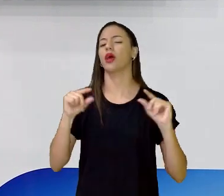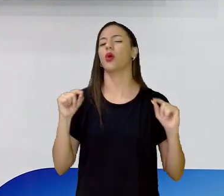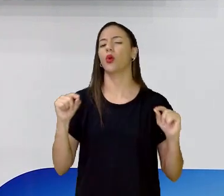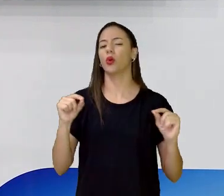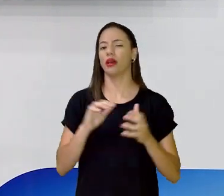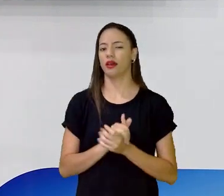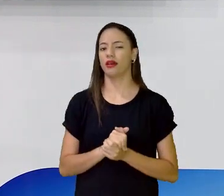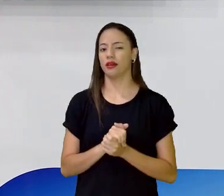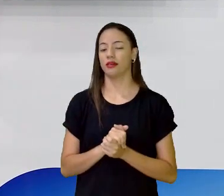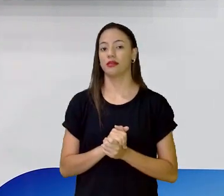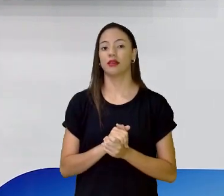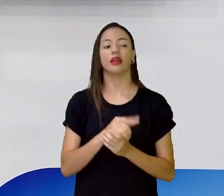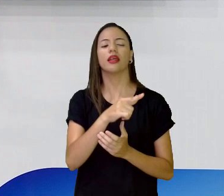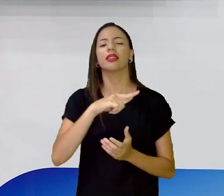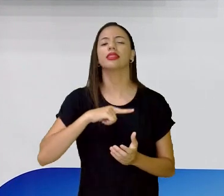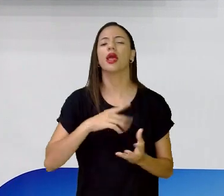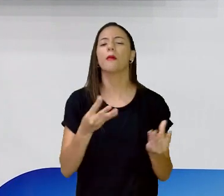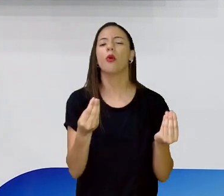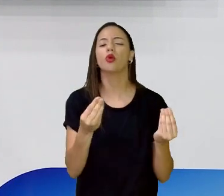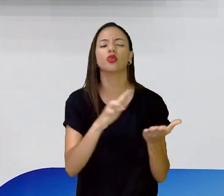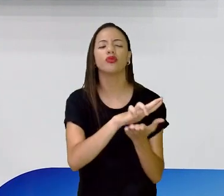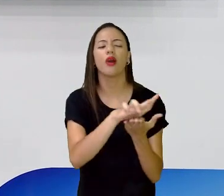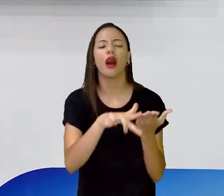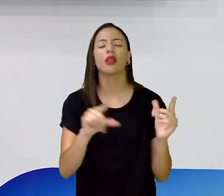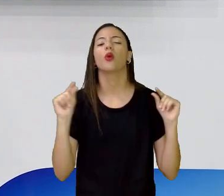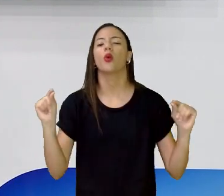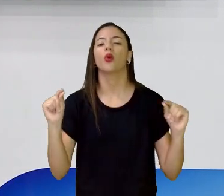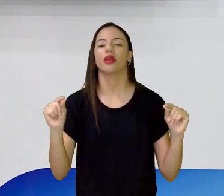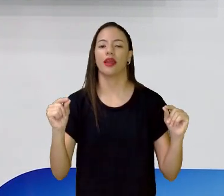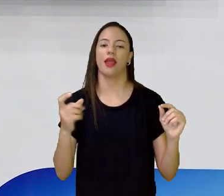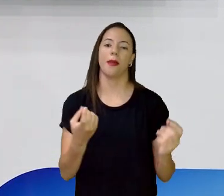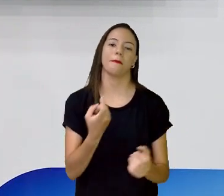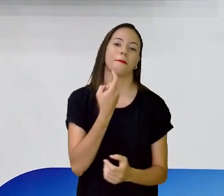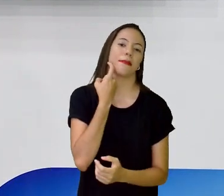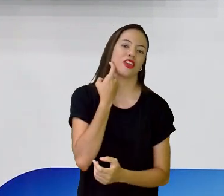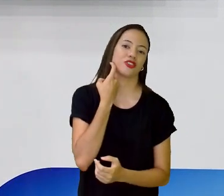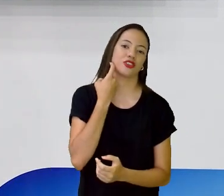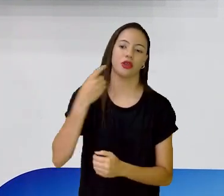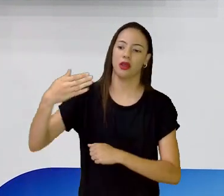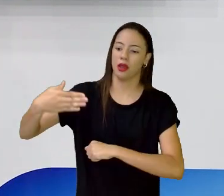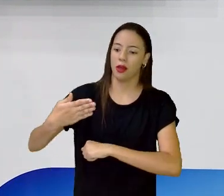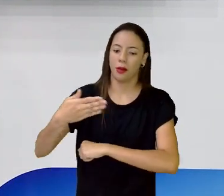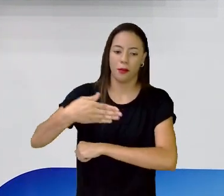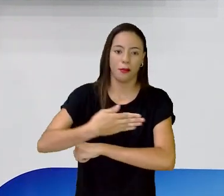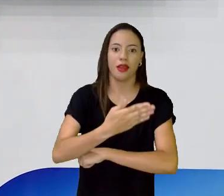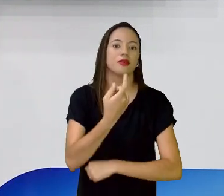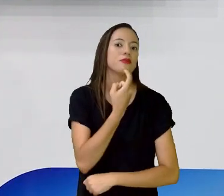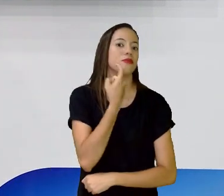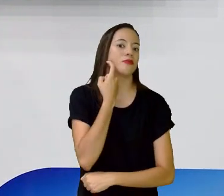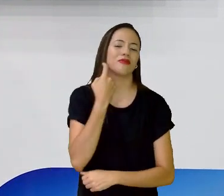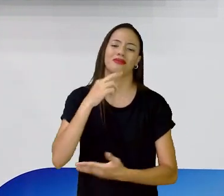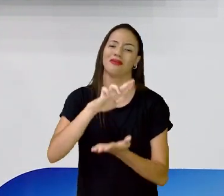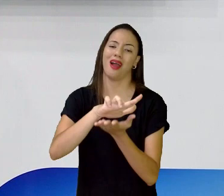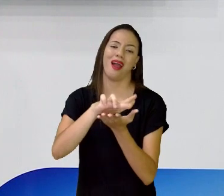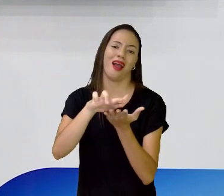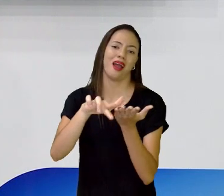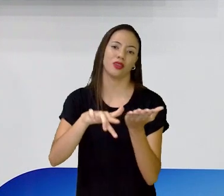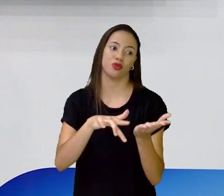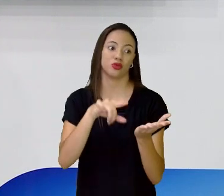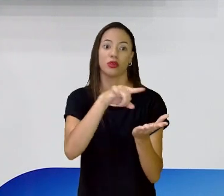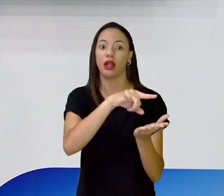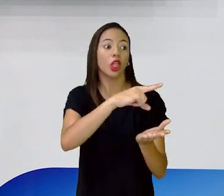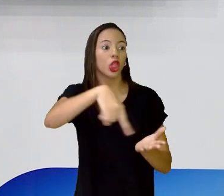aqui tem muitos peixes. Olha aí, seres da mesma espécie. Peixes. Muitos peixes